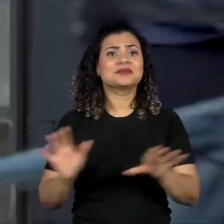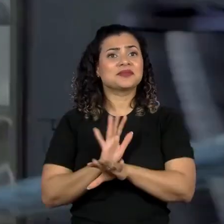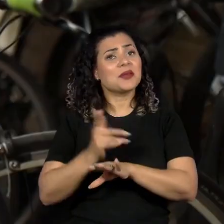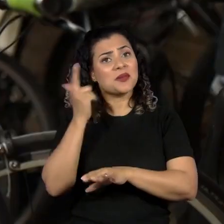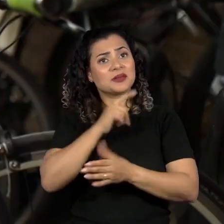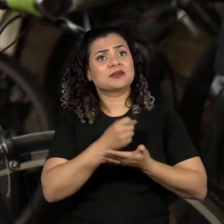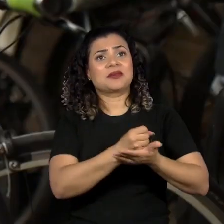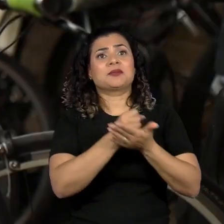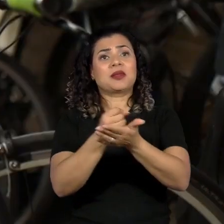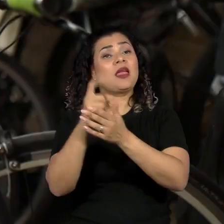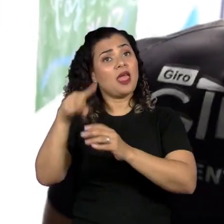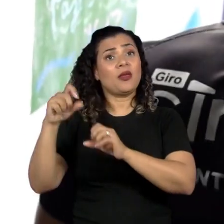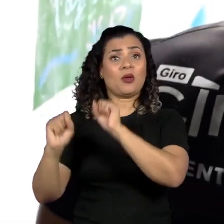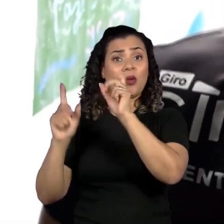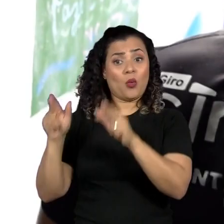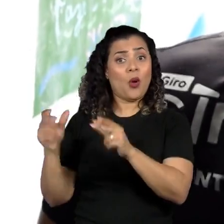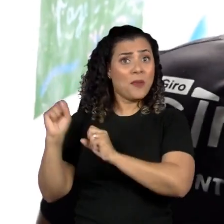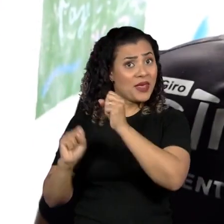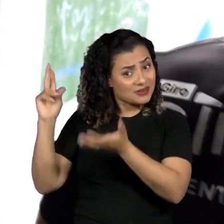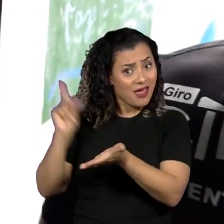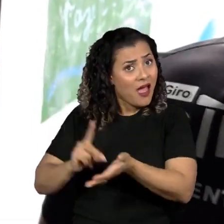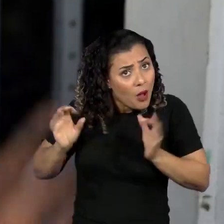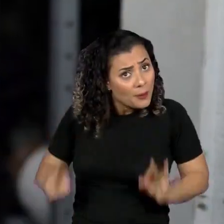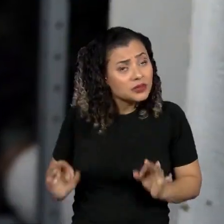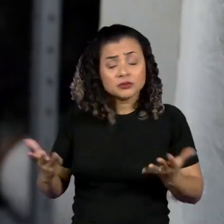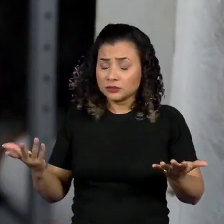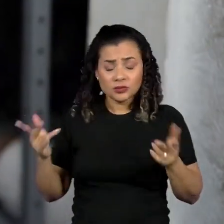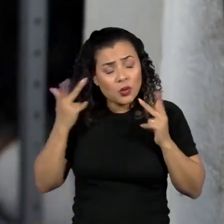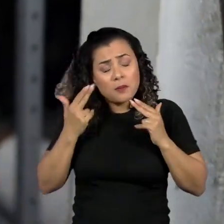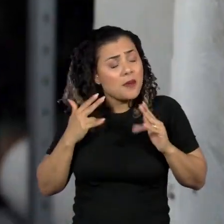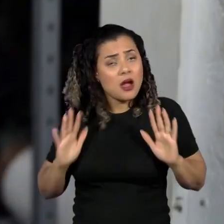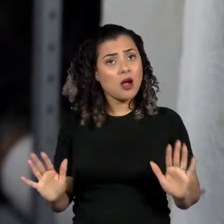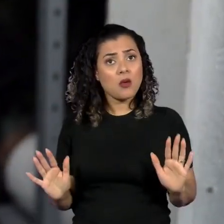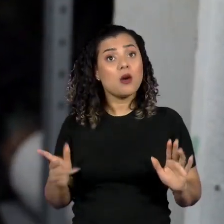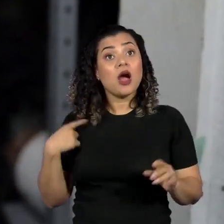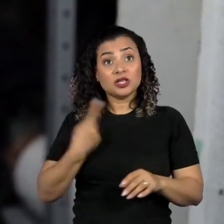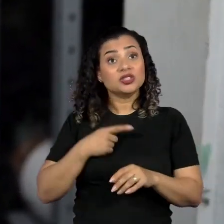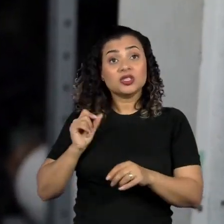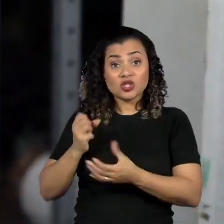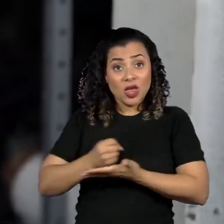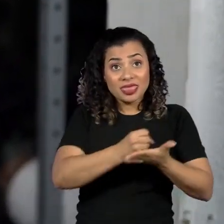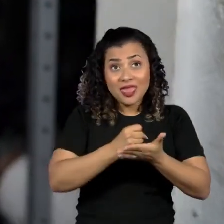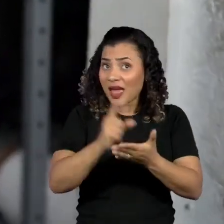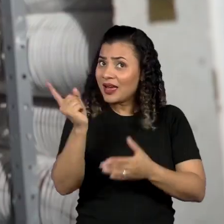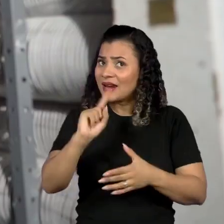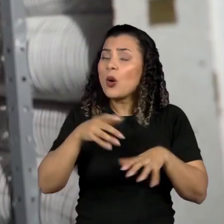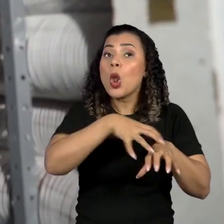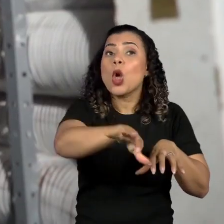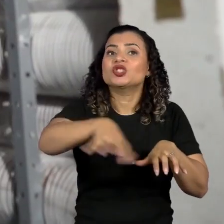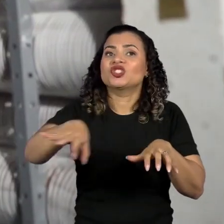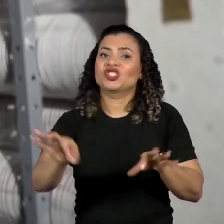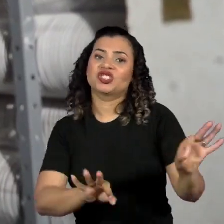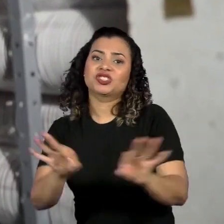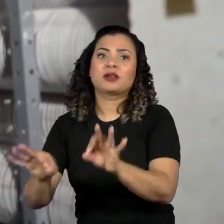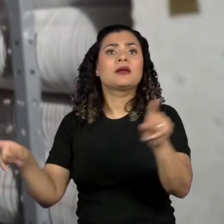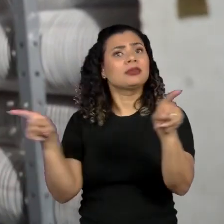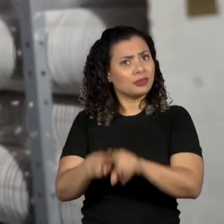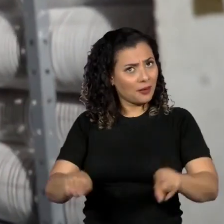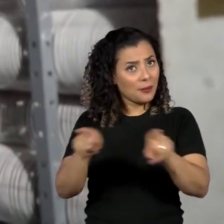as funções que uma empresa tem que ter. Não é só entrega, né? A gente cuida aqui da parte toda de logística, né? Tem estoque,